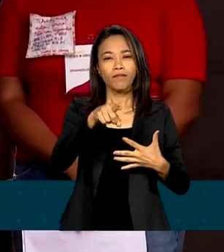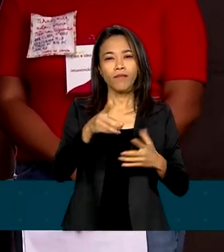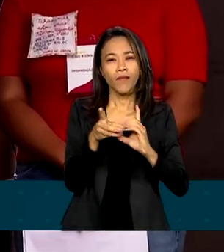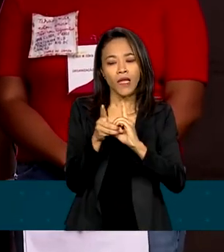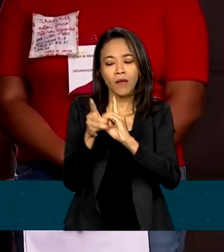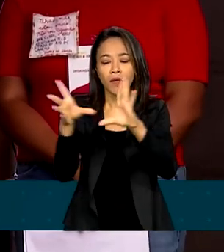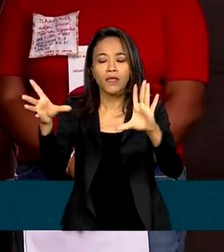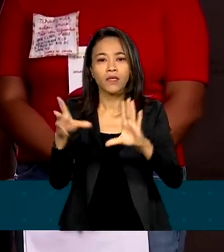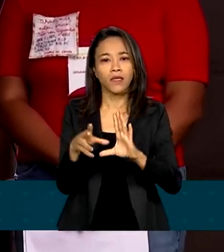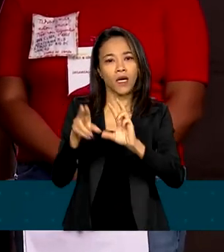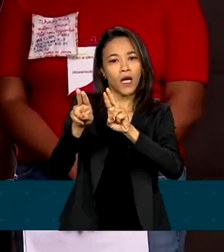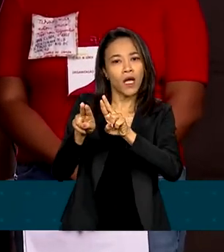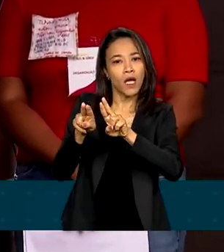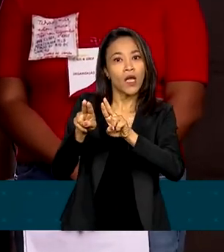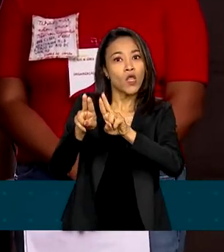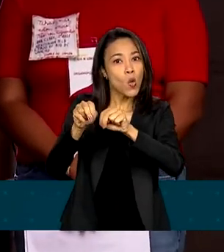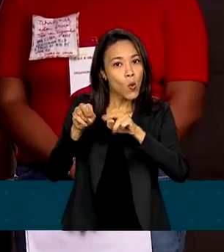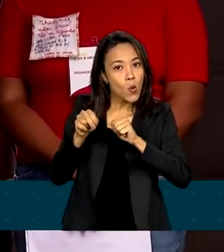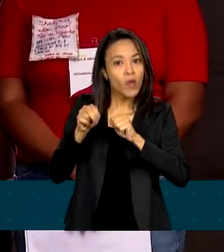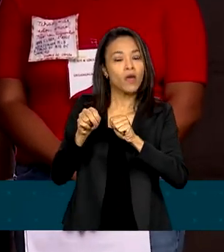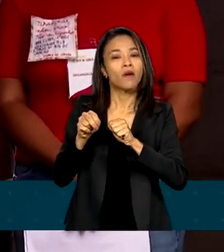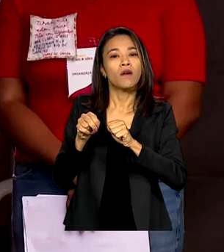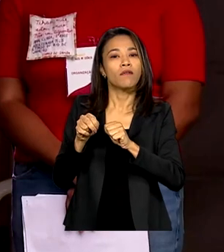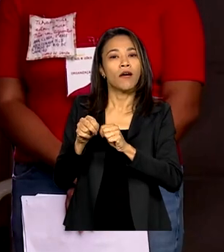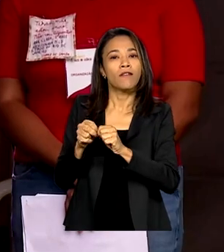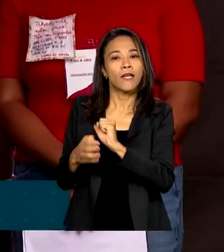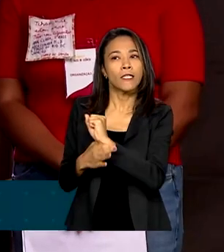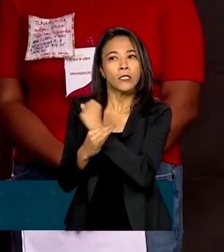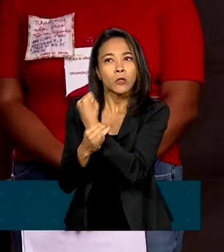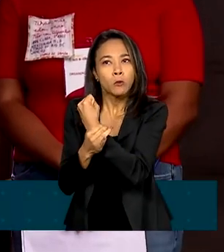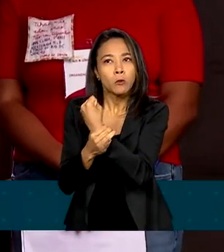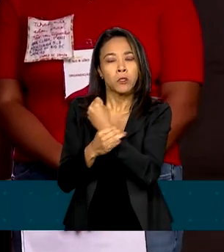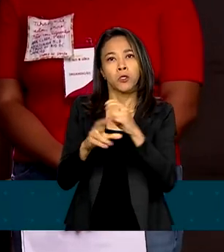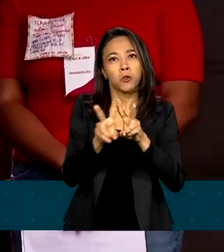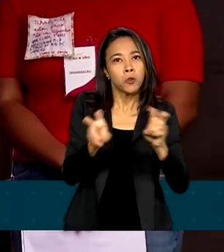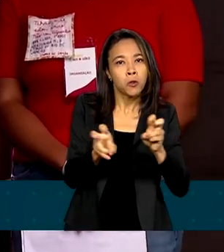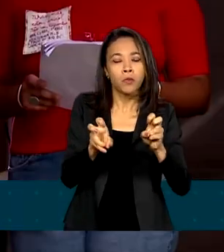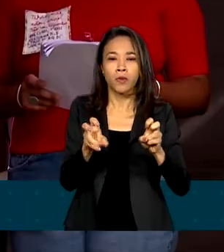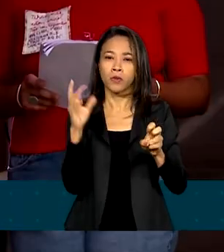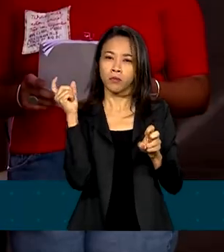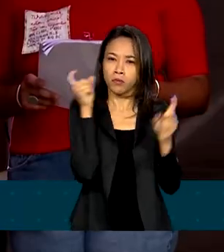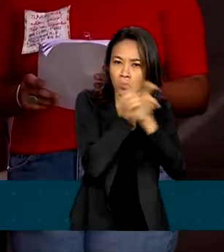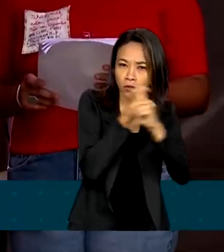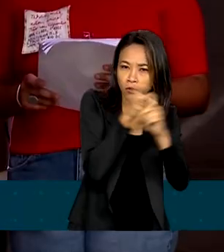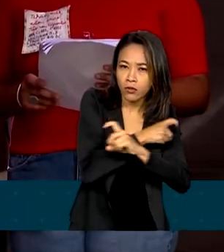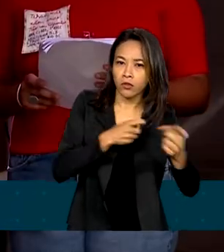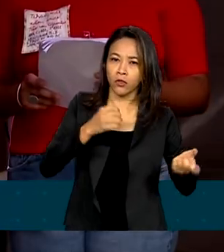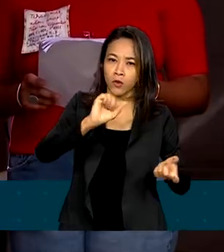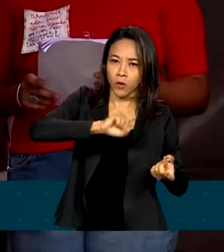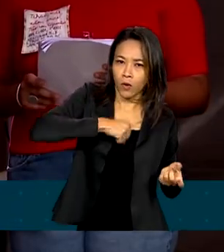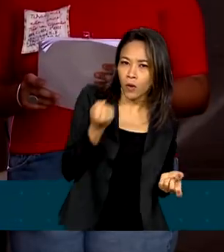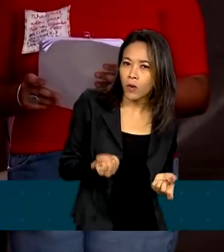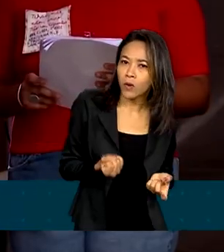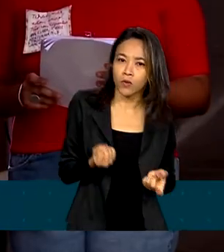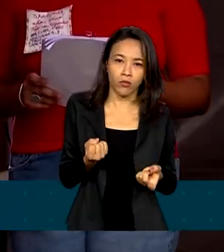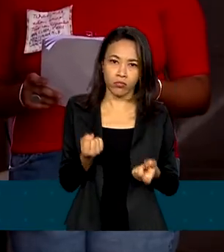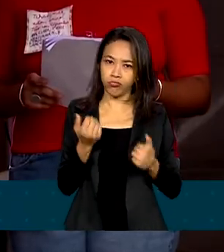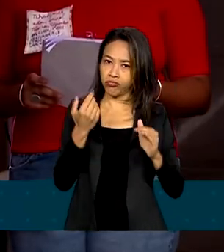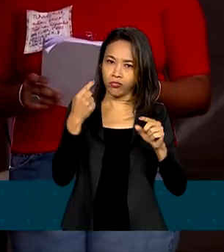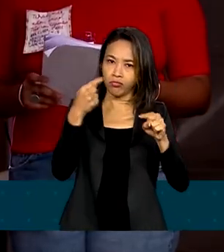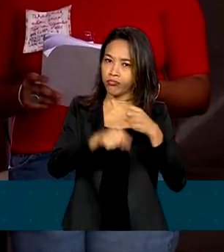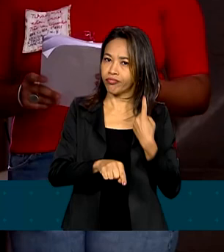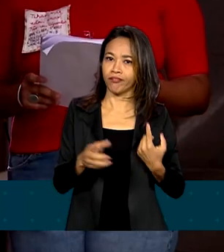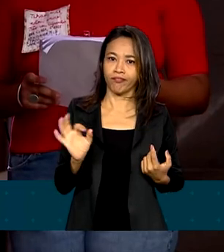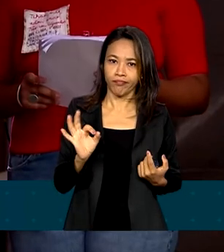nunca vai se consolidar e prosperar na mentira, no ódio. Ter refeito a Comissão de Anistia com